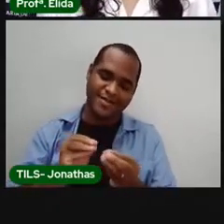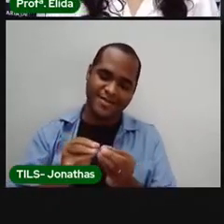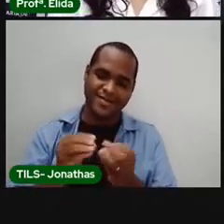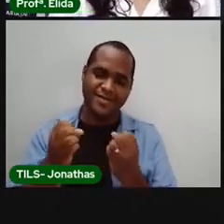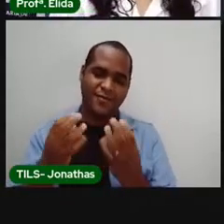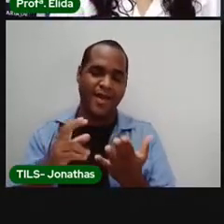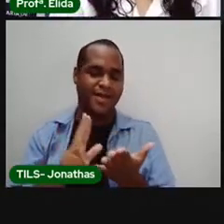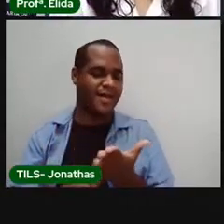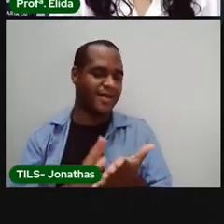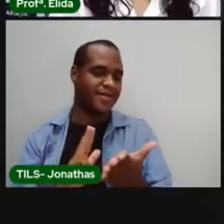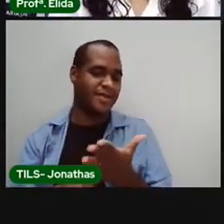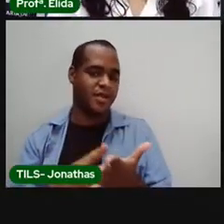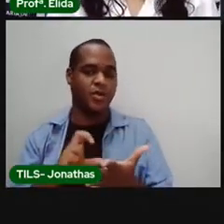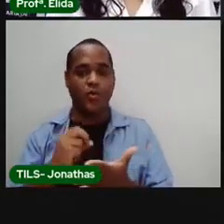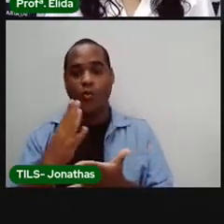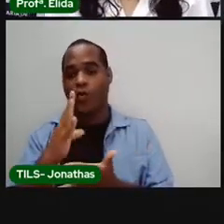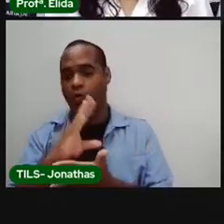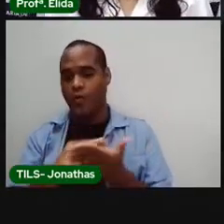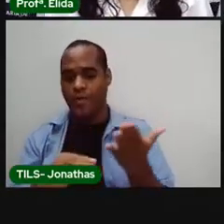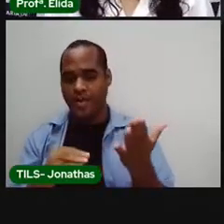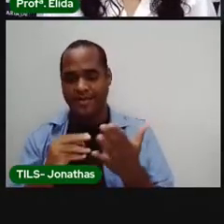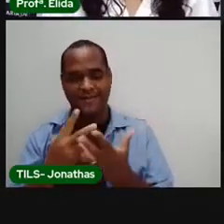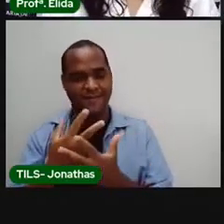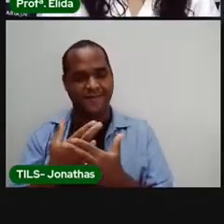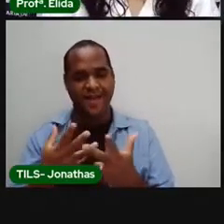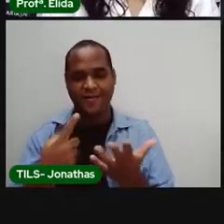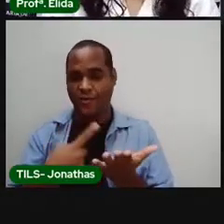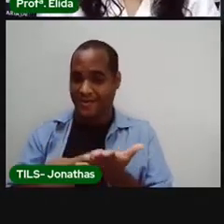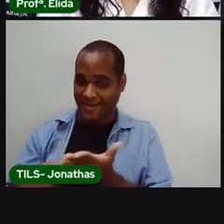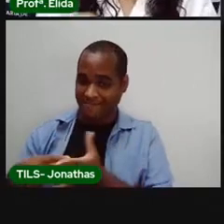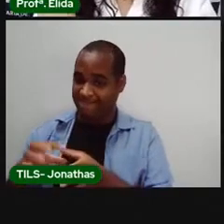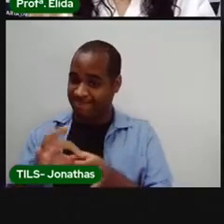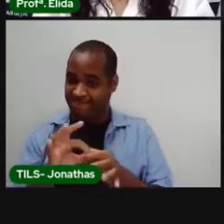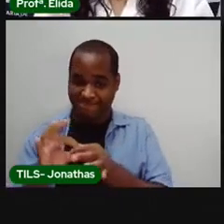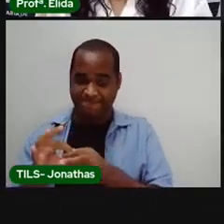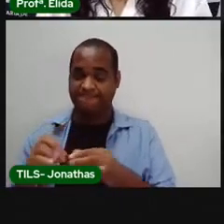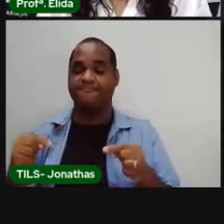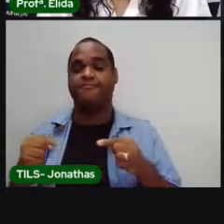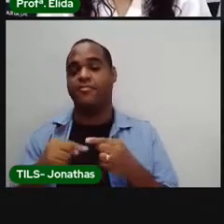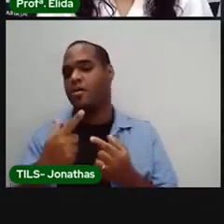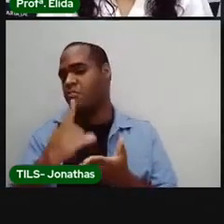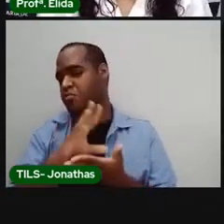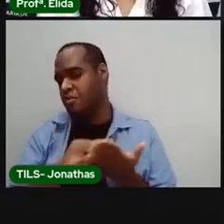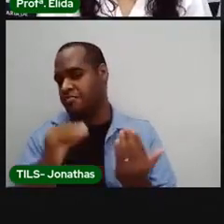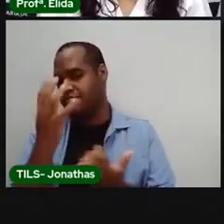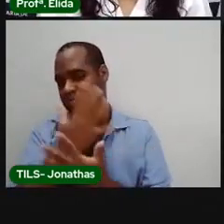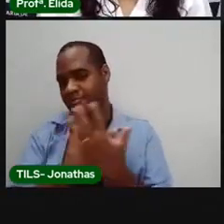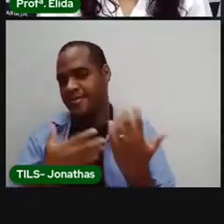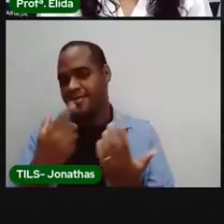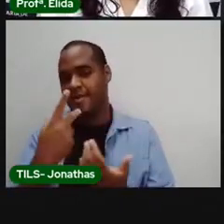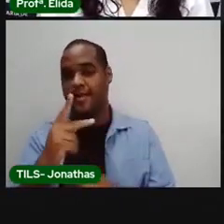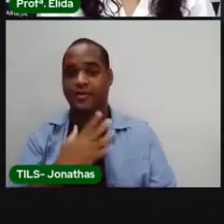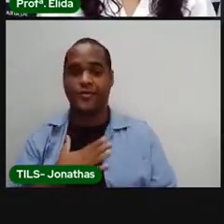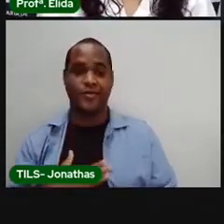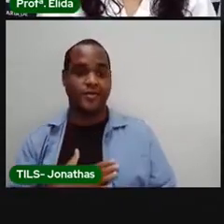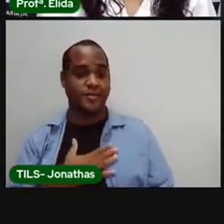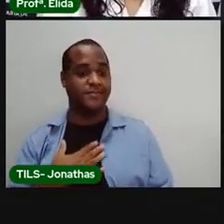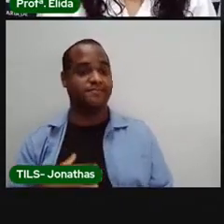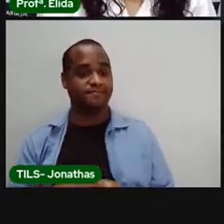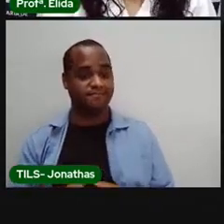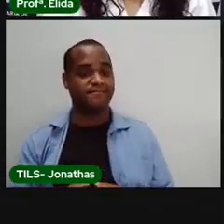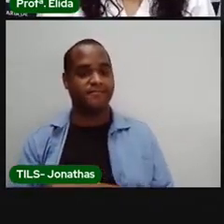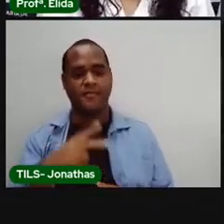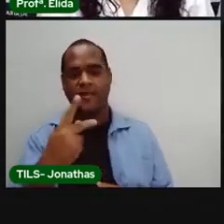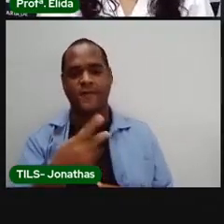cartinha, for copiar uma parlenda, estiver copiando uma música que você gosta,